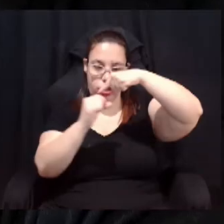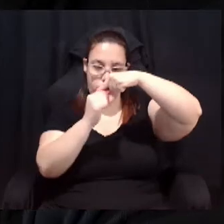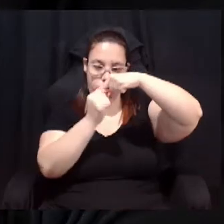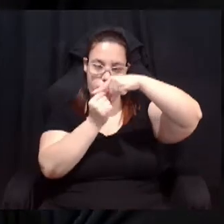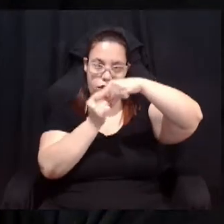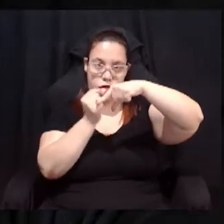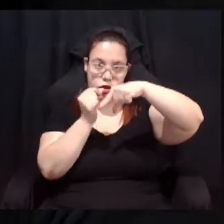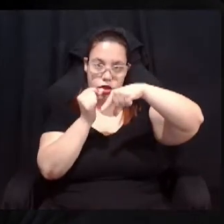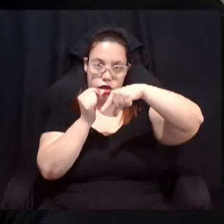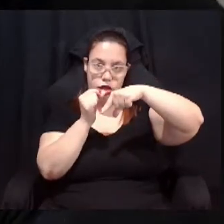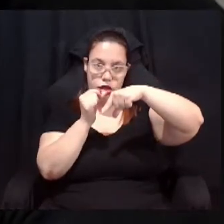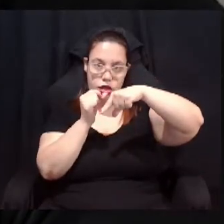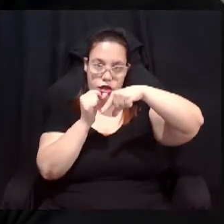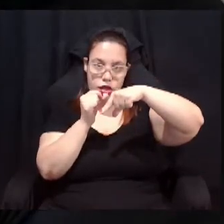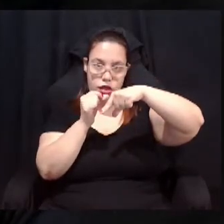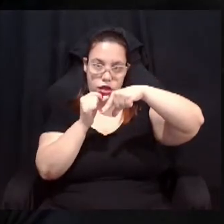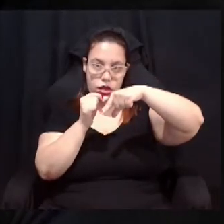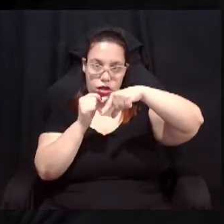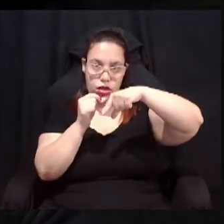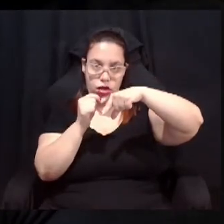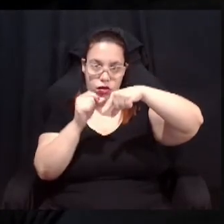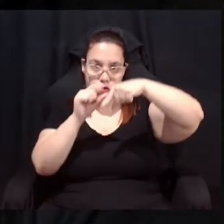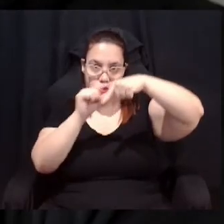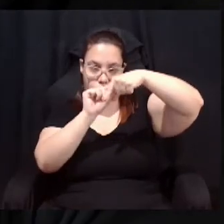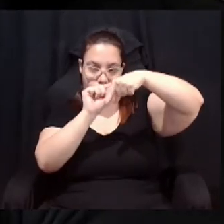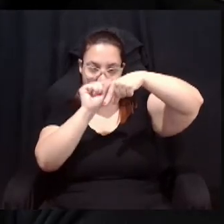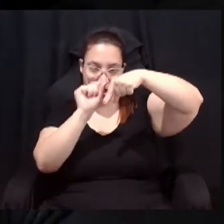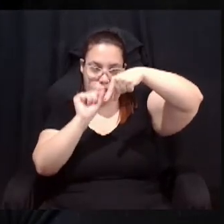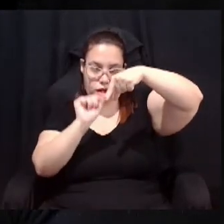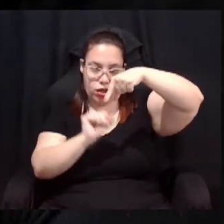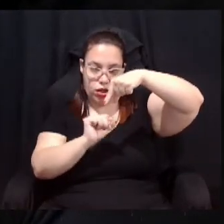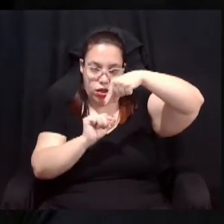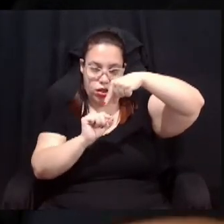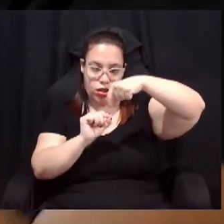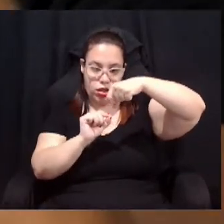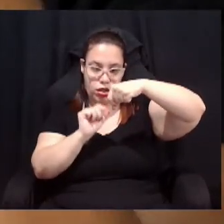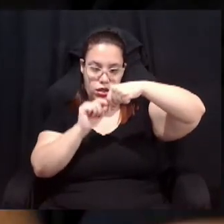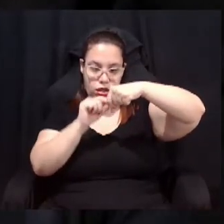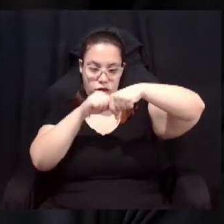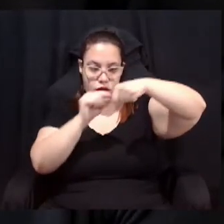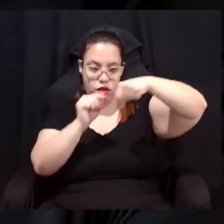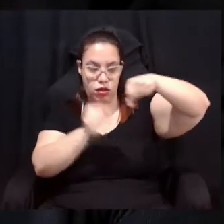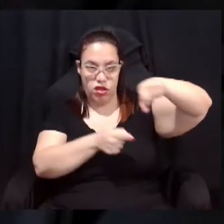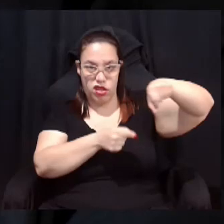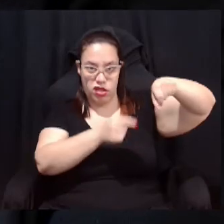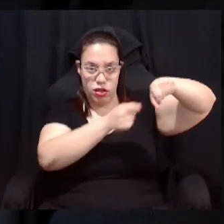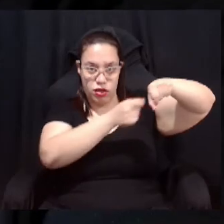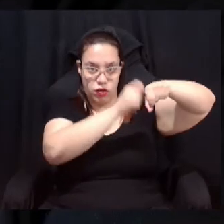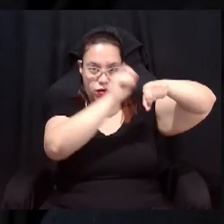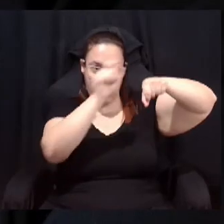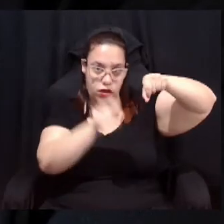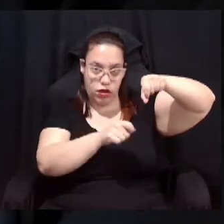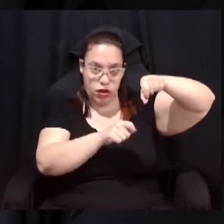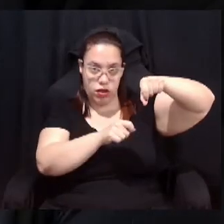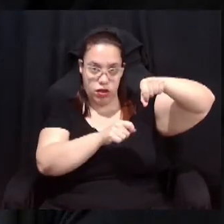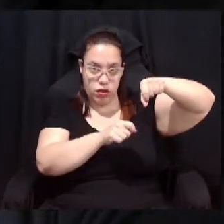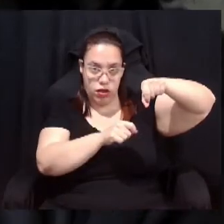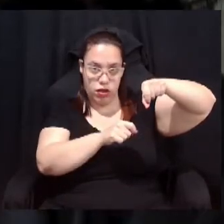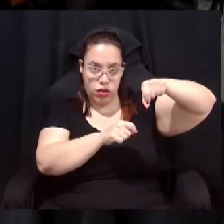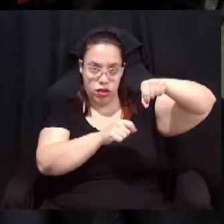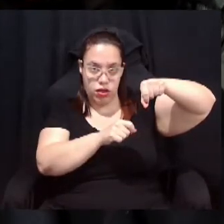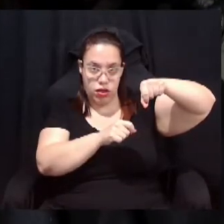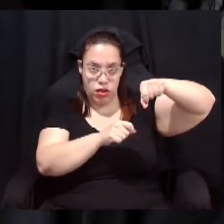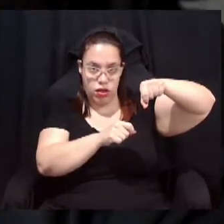e vou puxar para baixo, ela vai vir para cá. Faz um ganchinho. Faz um ganchinho por dentro da nossa argolinha. E